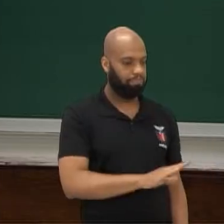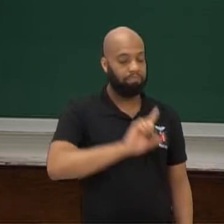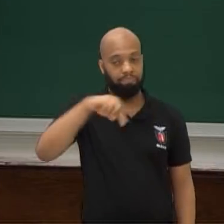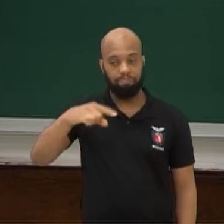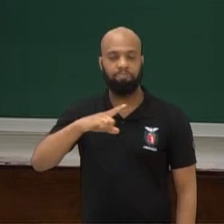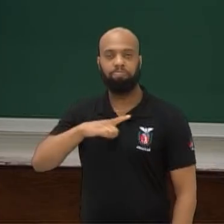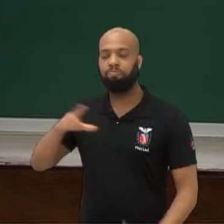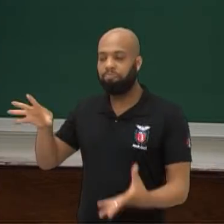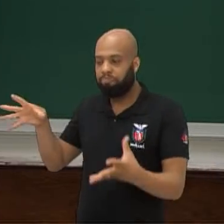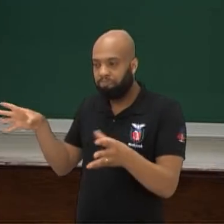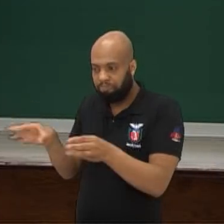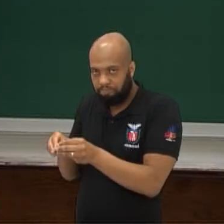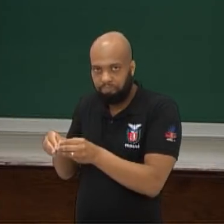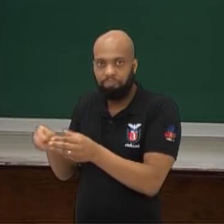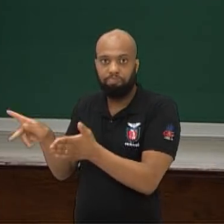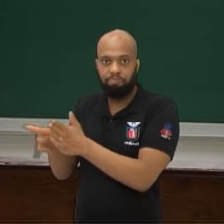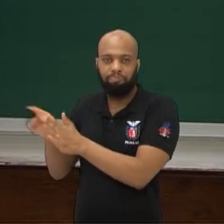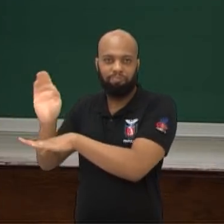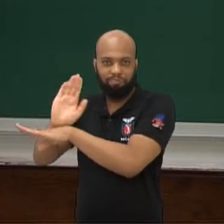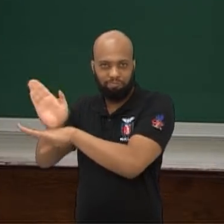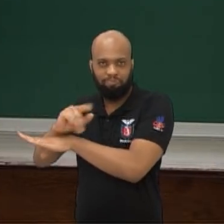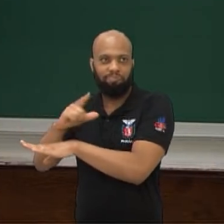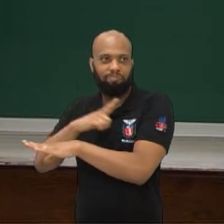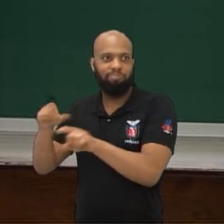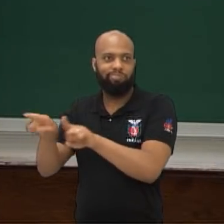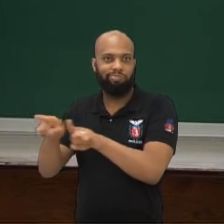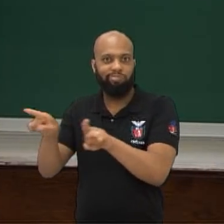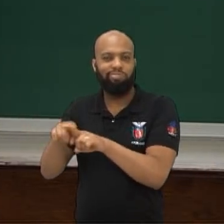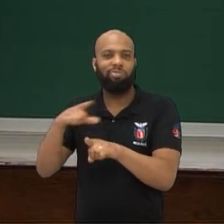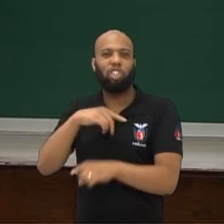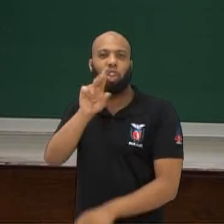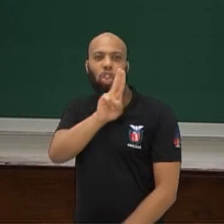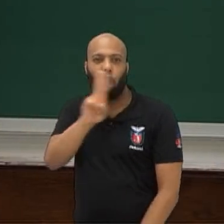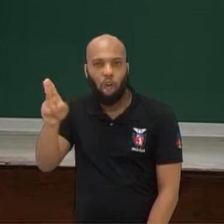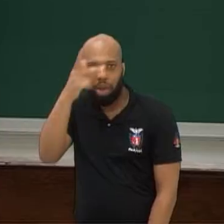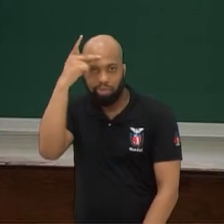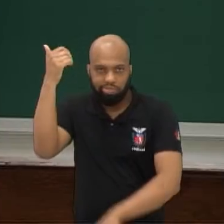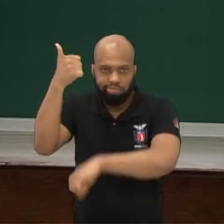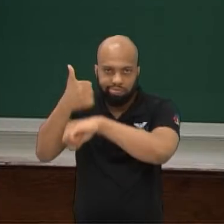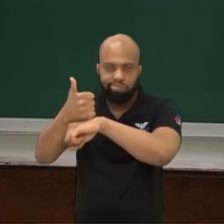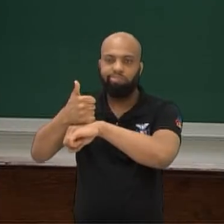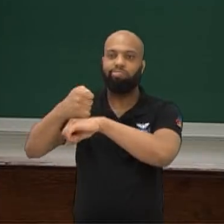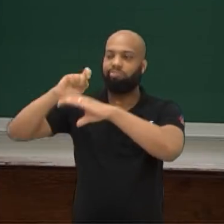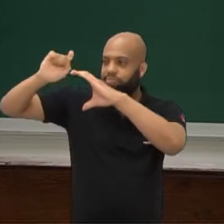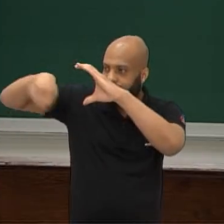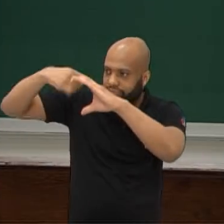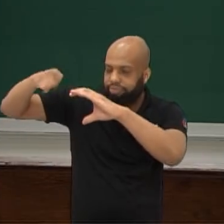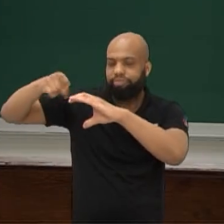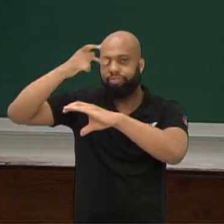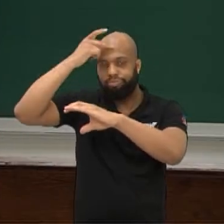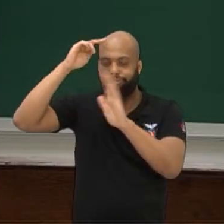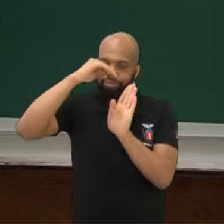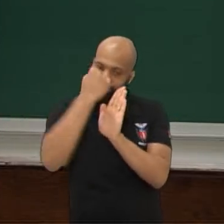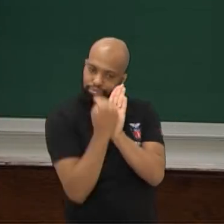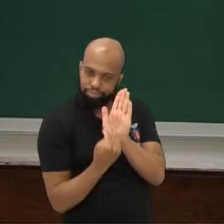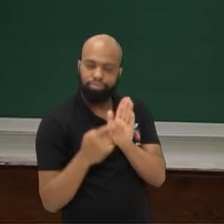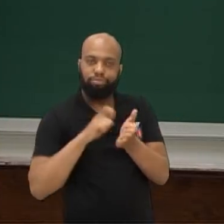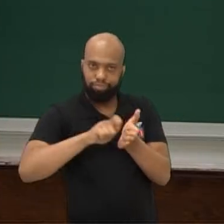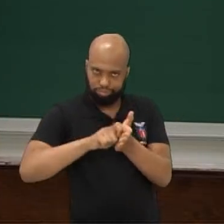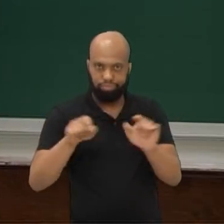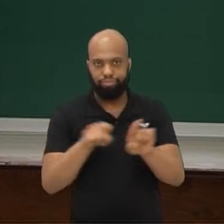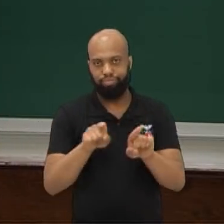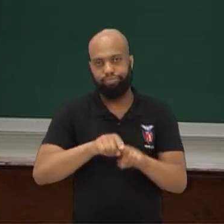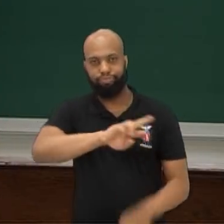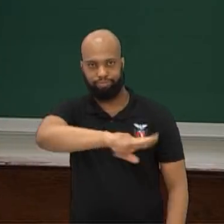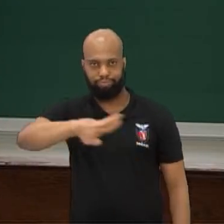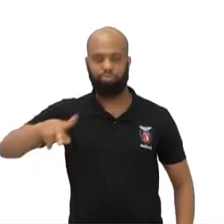gente leu uma sinopse de filme que tinha lá, inclusive, né, o nome dos roteiristas, né, o nome dos diretores e etc.